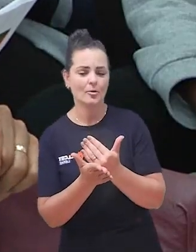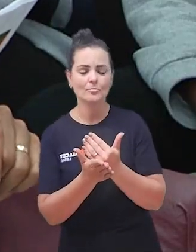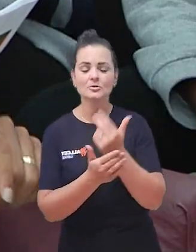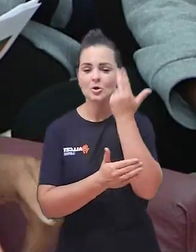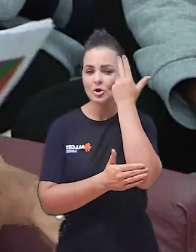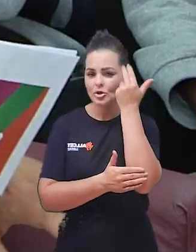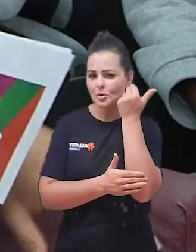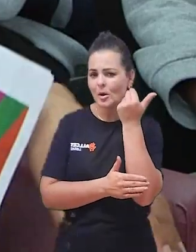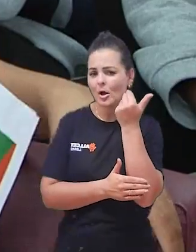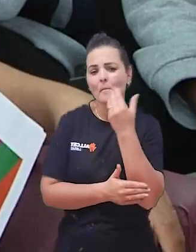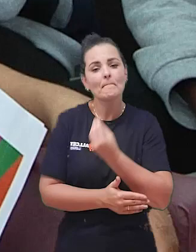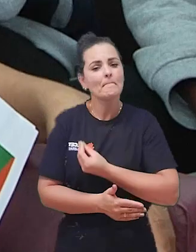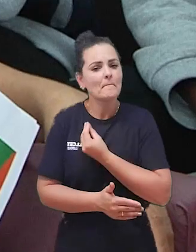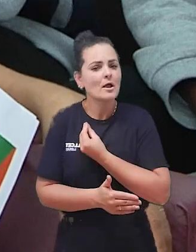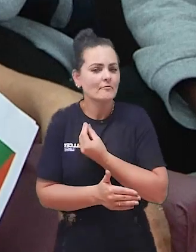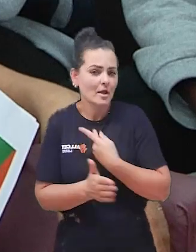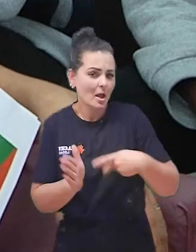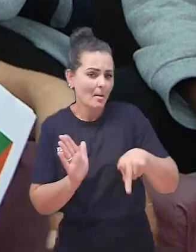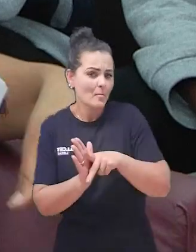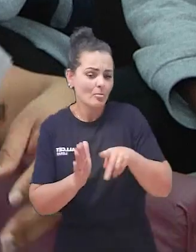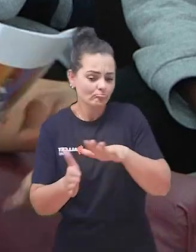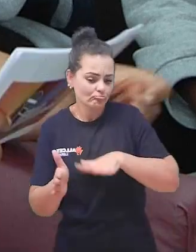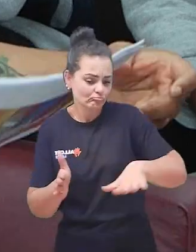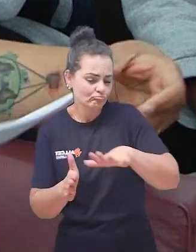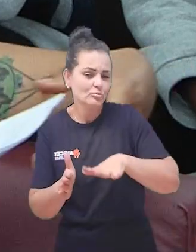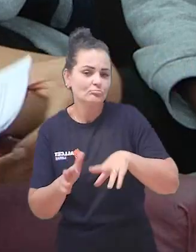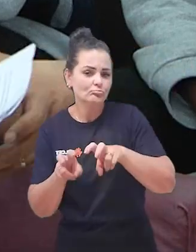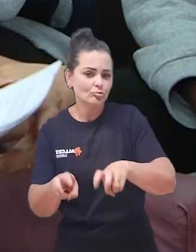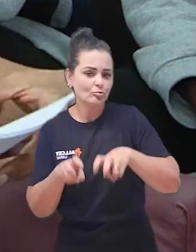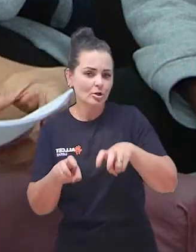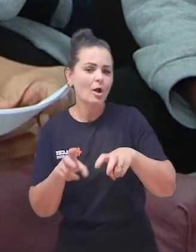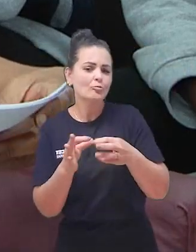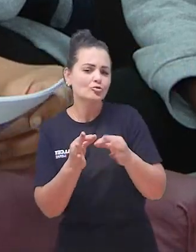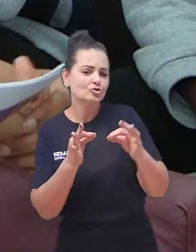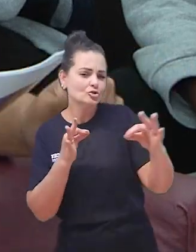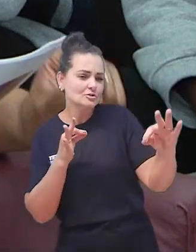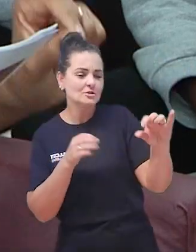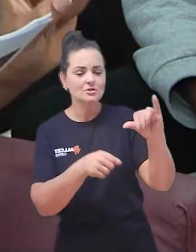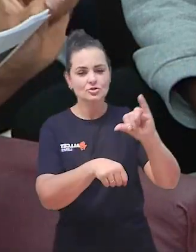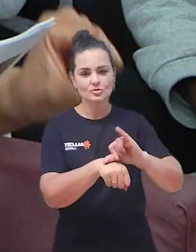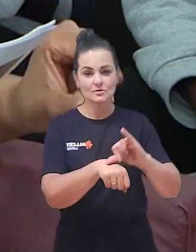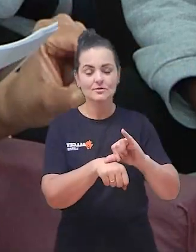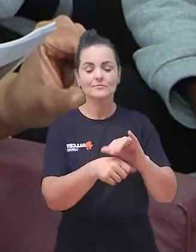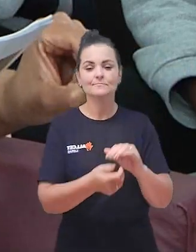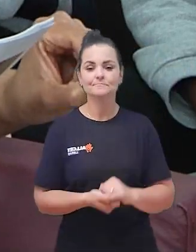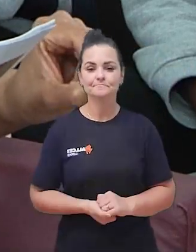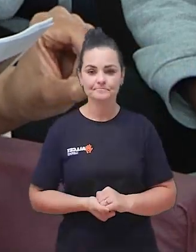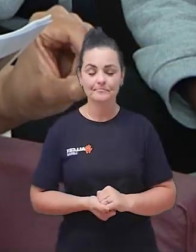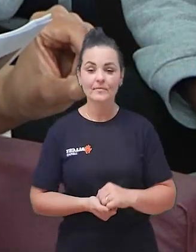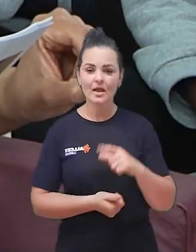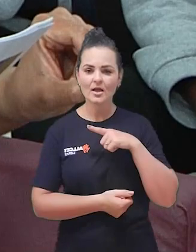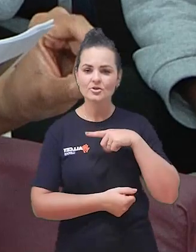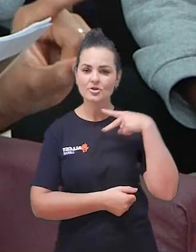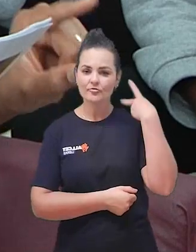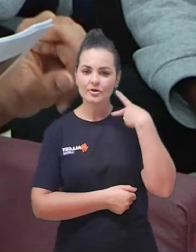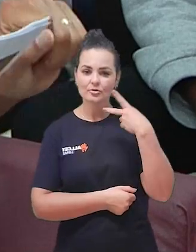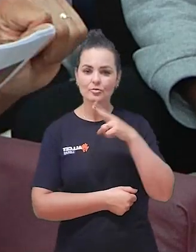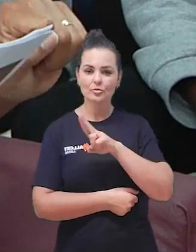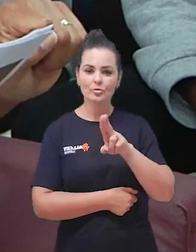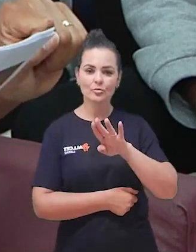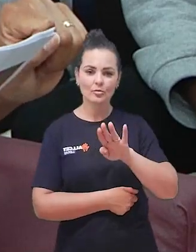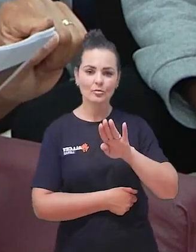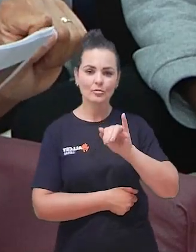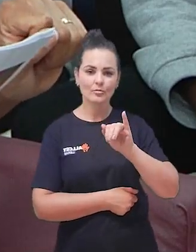bastante comuns para quem residia nesses espaços distantes das áreas urbanas. Nós temos a vereadora Bianca que